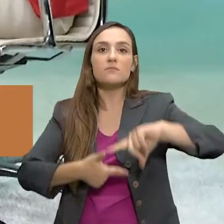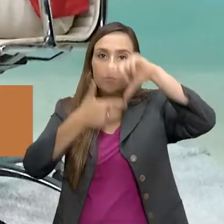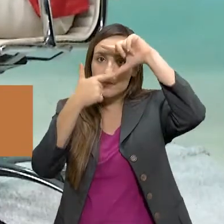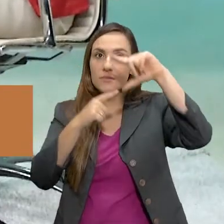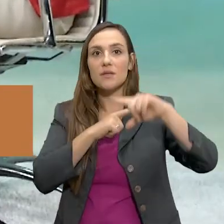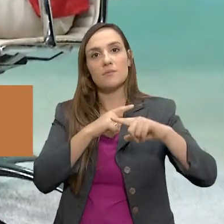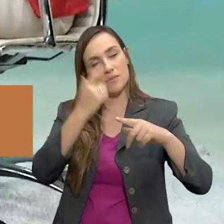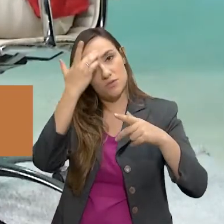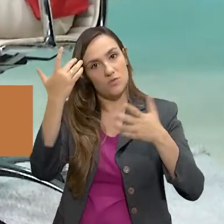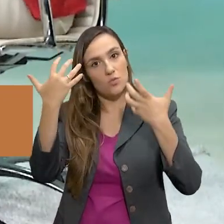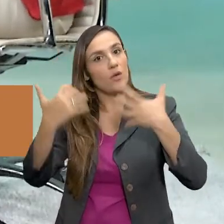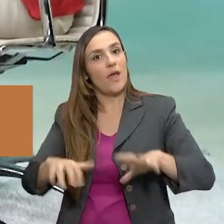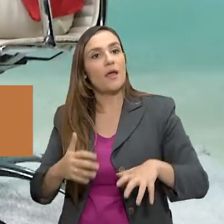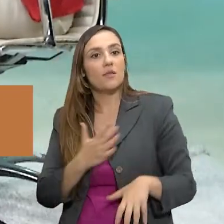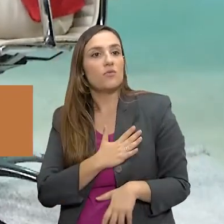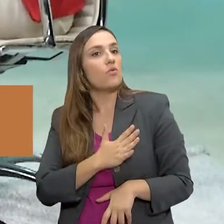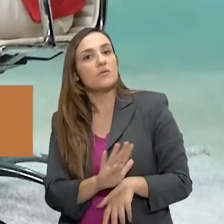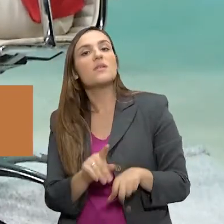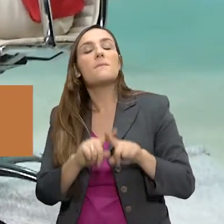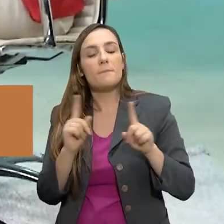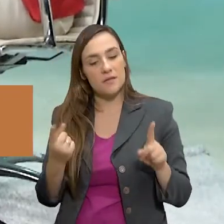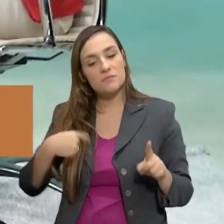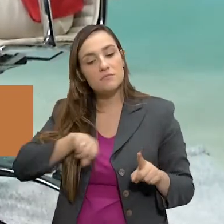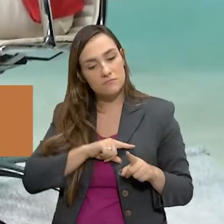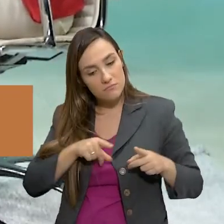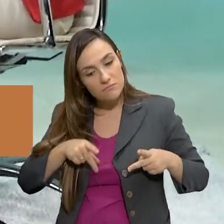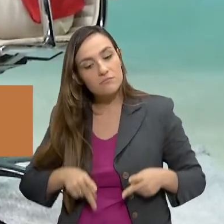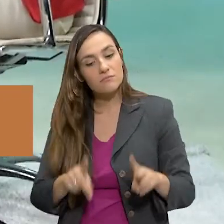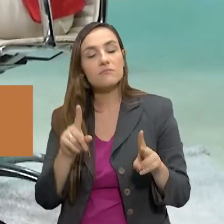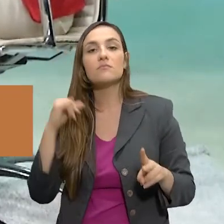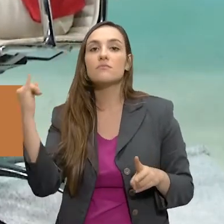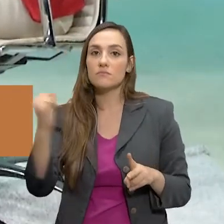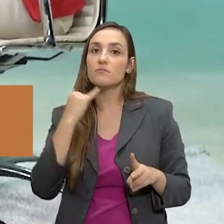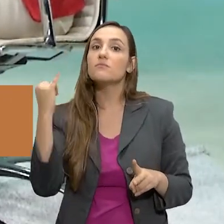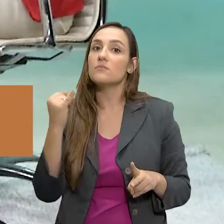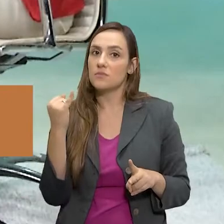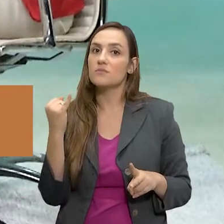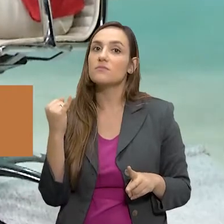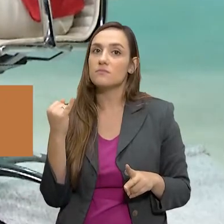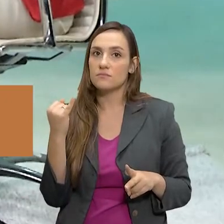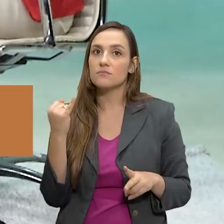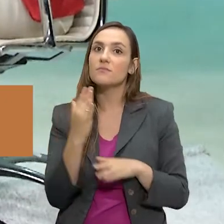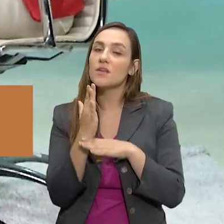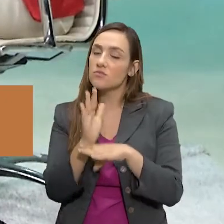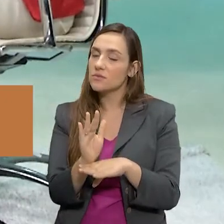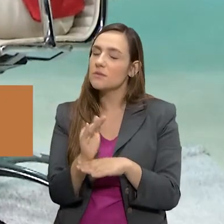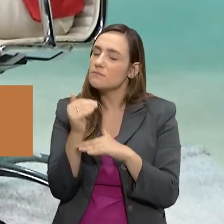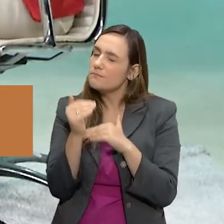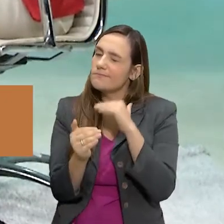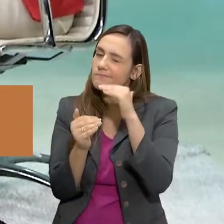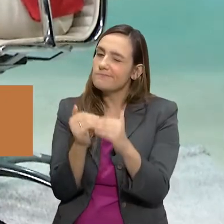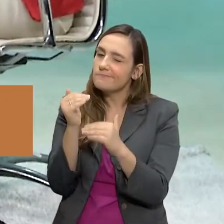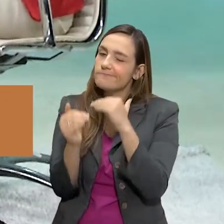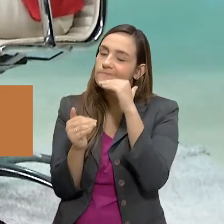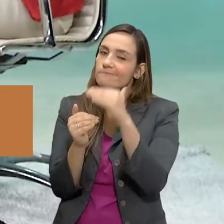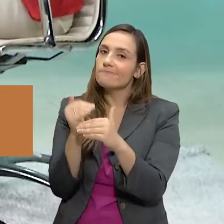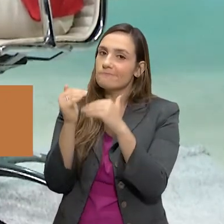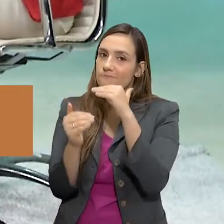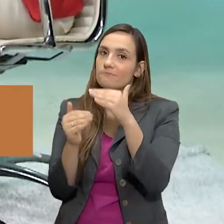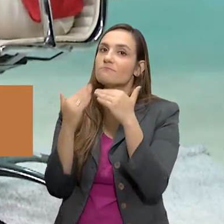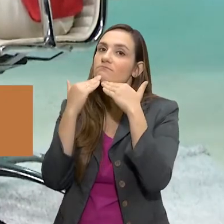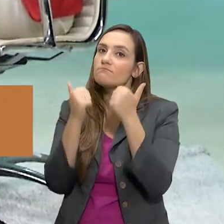ter reação, tem gente que não vai gostar, mas que a gente vai continuar. Eu acho que isso é o mais importante, a gente contribuir um pedacinho